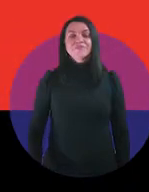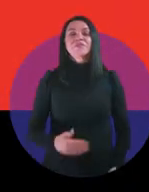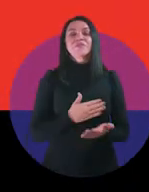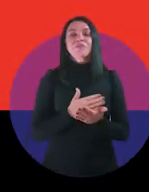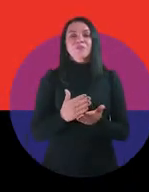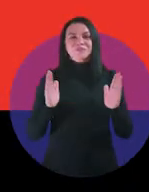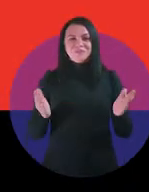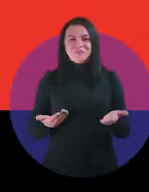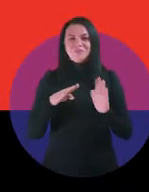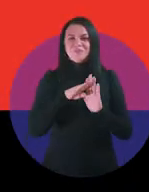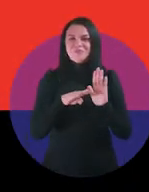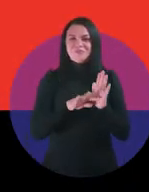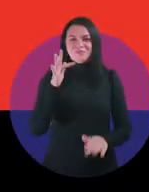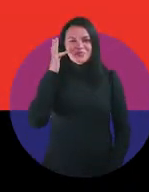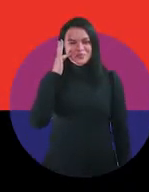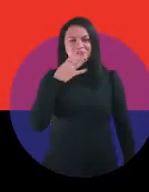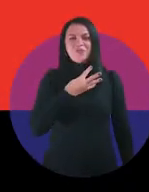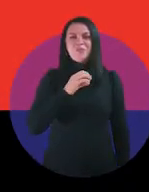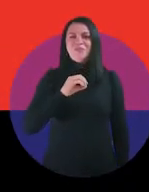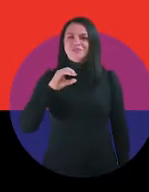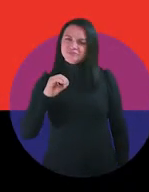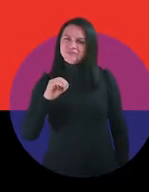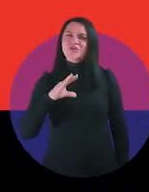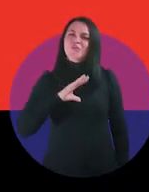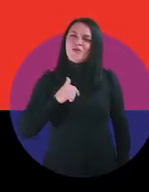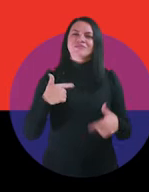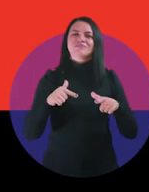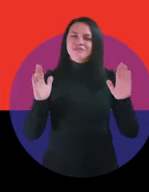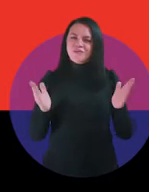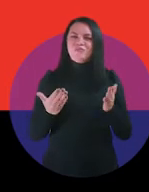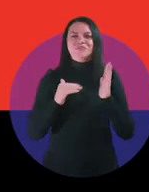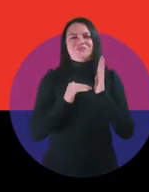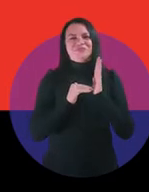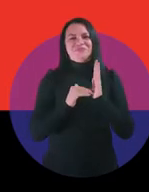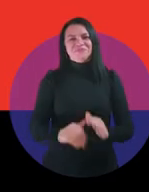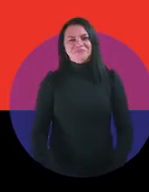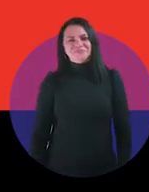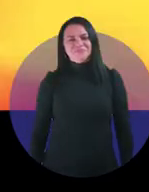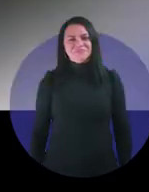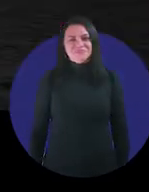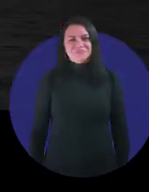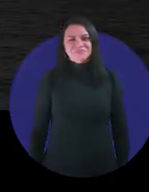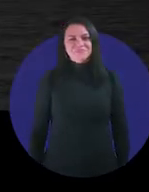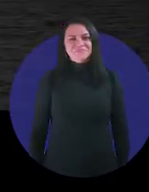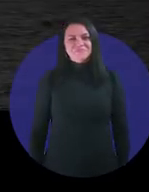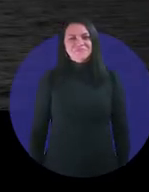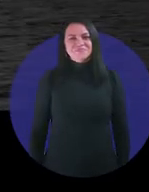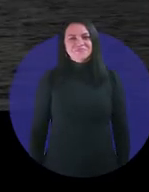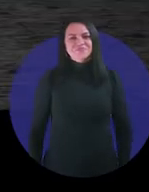Começa agora o programa Flávio Dino 400, Coragem e Trabalho, agora no Senado.